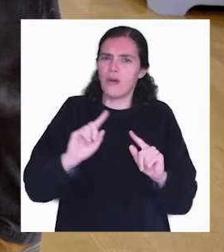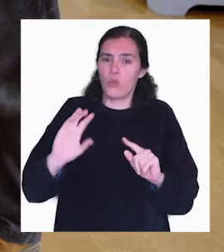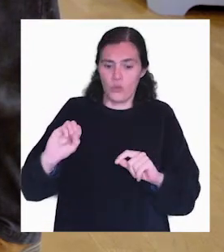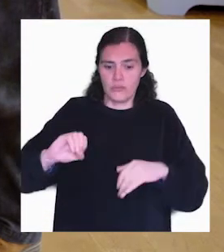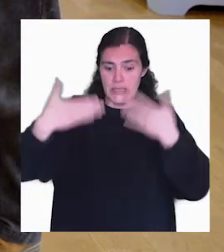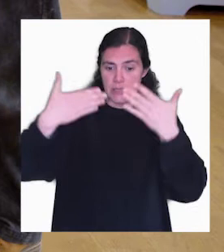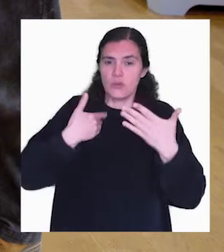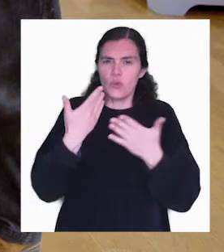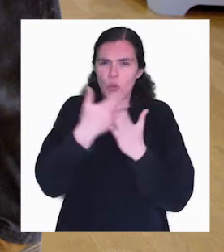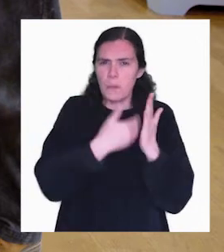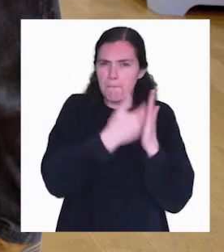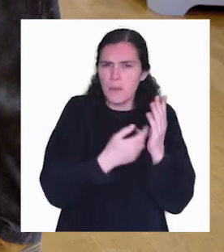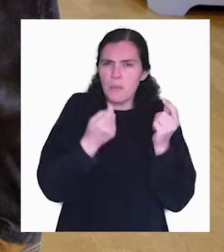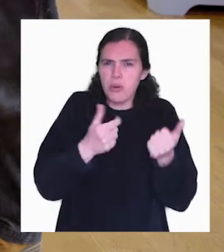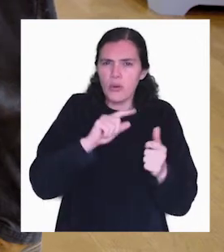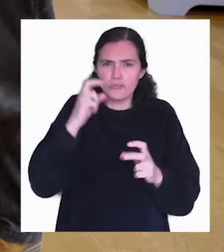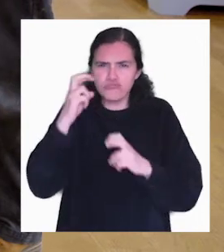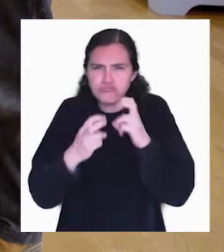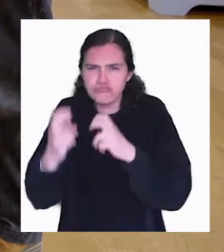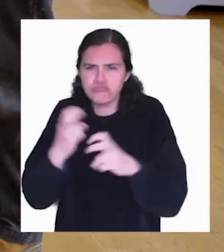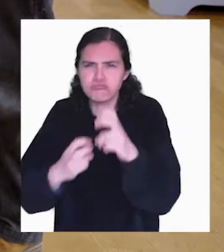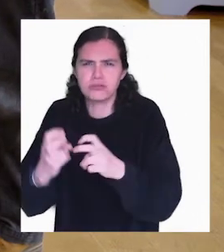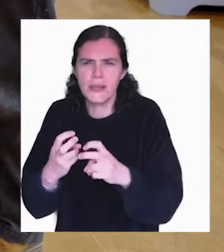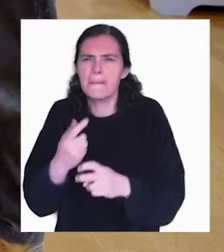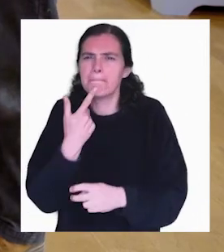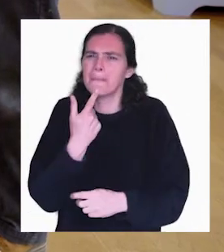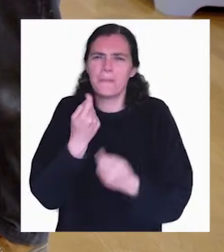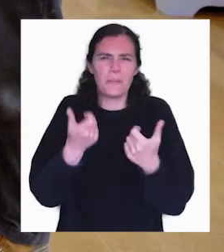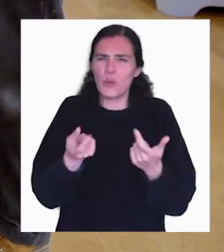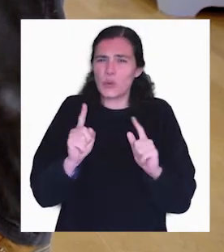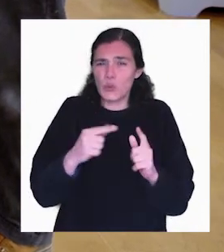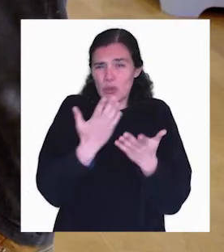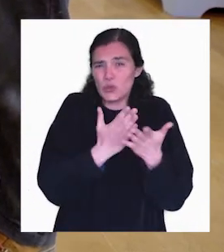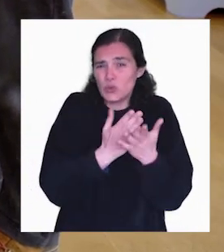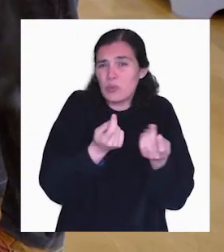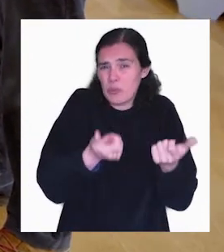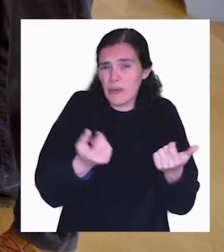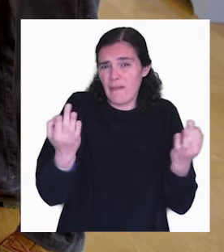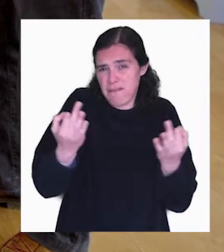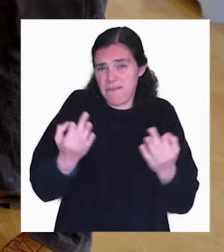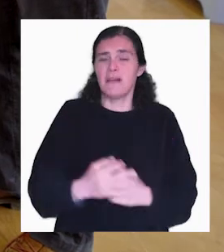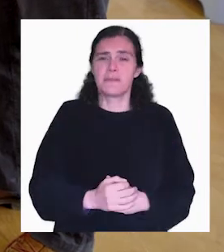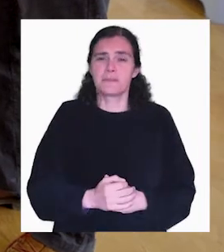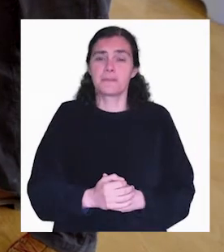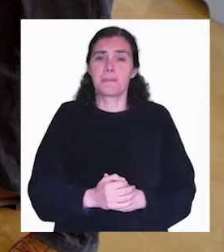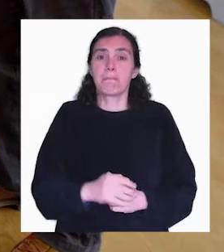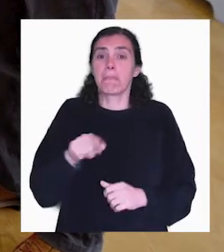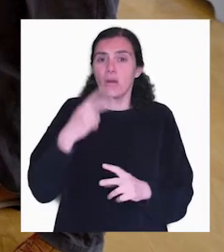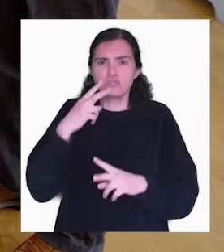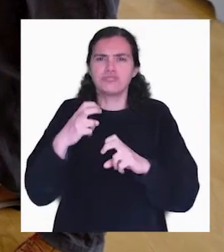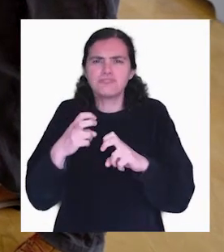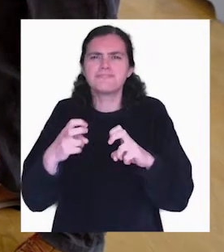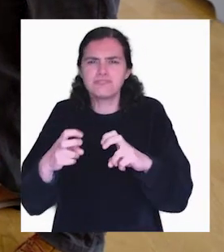documentação parecia pouca, quanto mais se procura, mais se percebe que ela não é assim tão pouca, que ela está é pouco estudada. E que